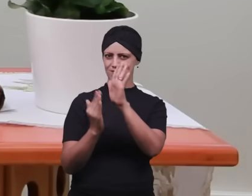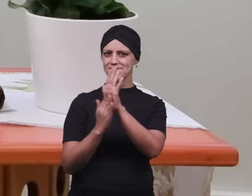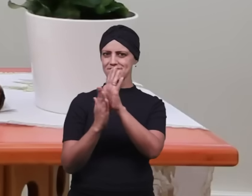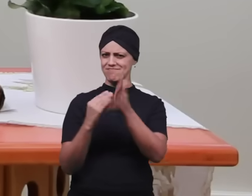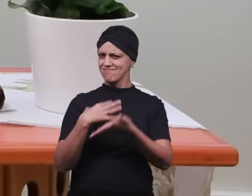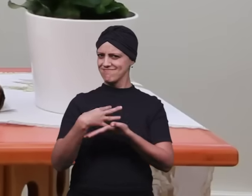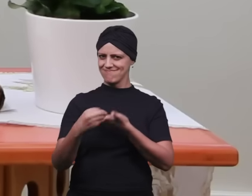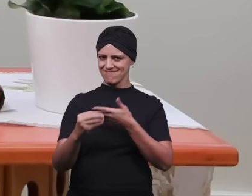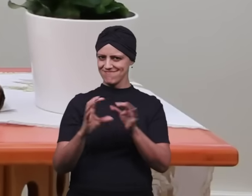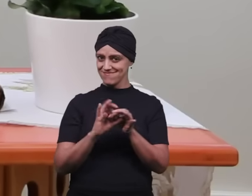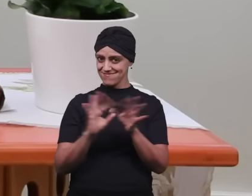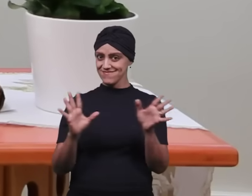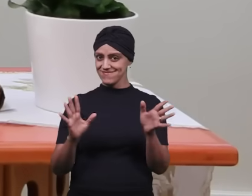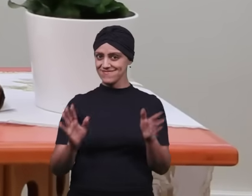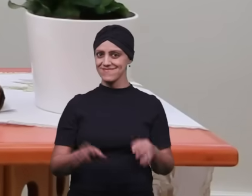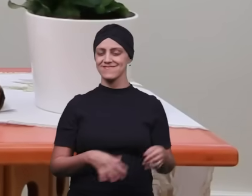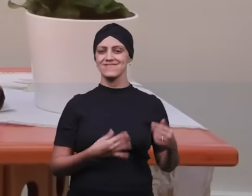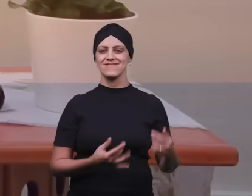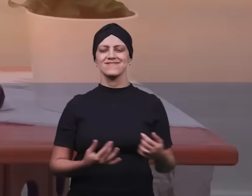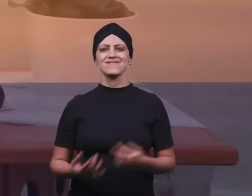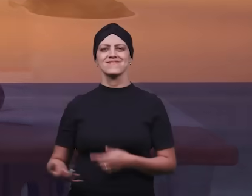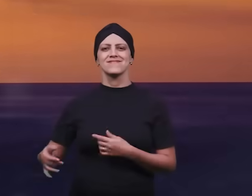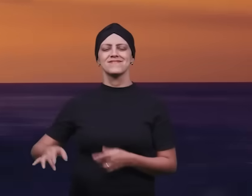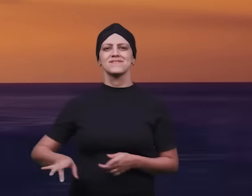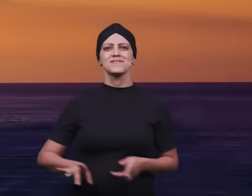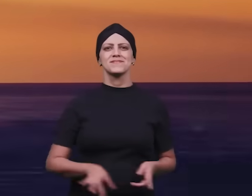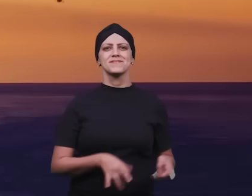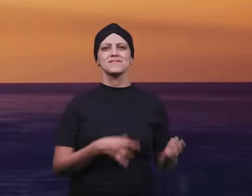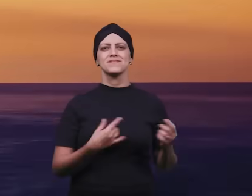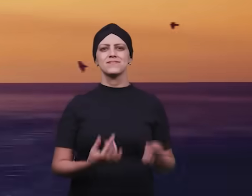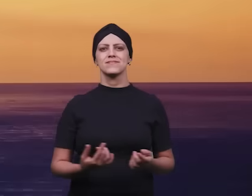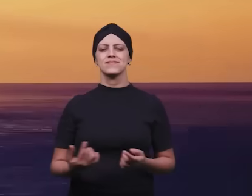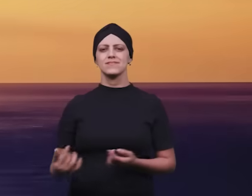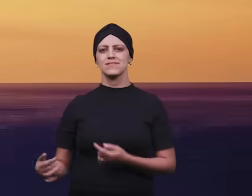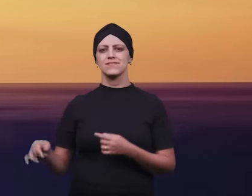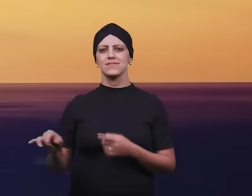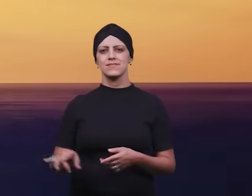de clamor nesta hora.